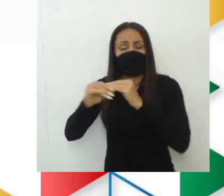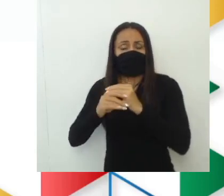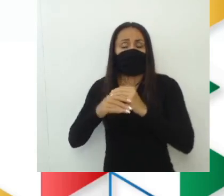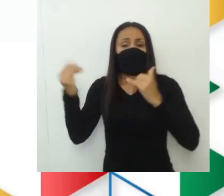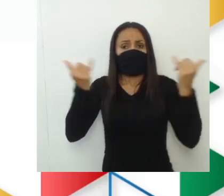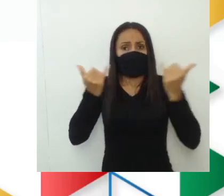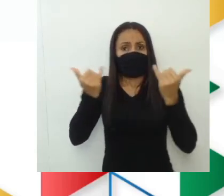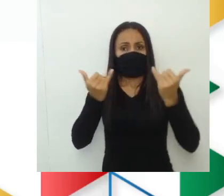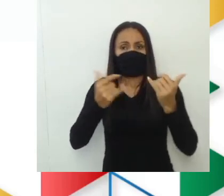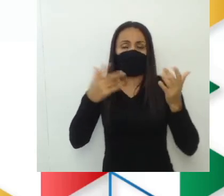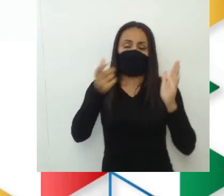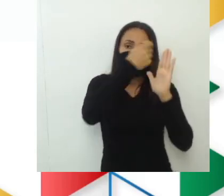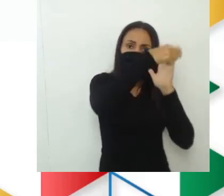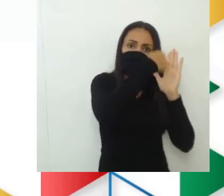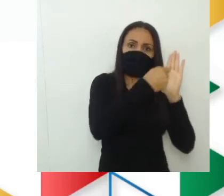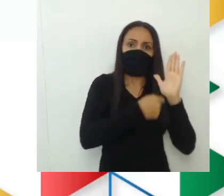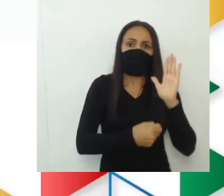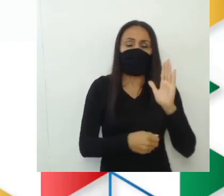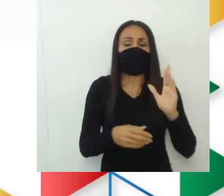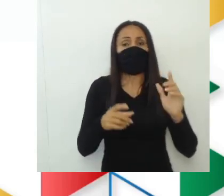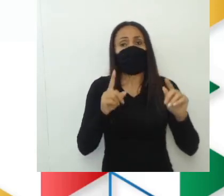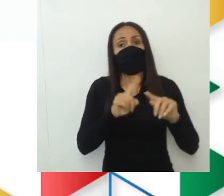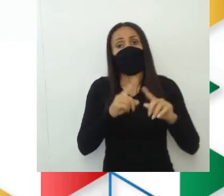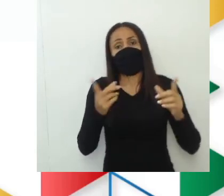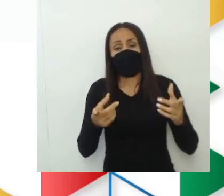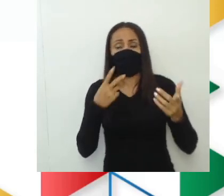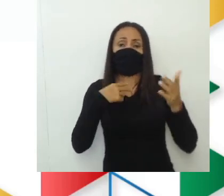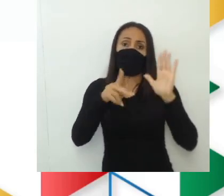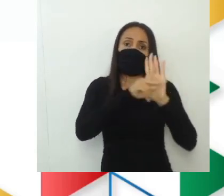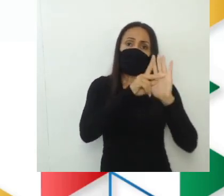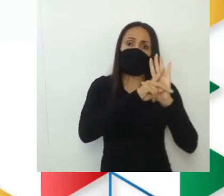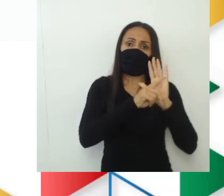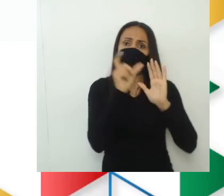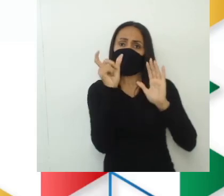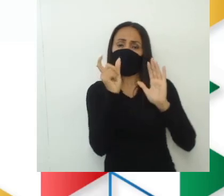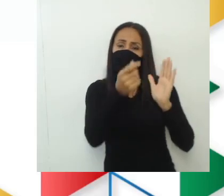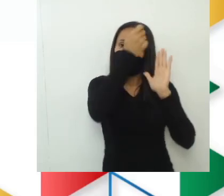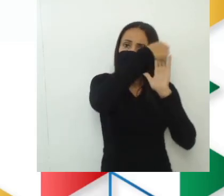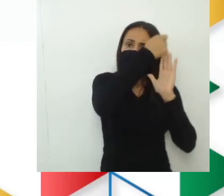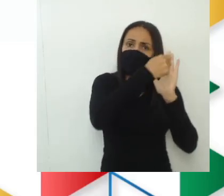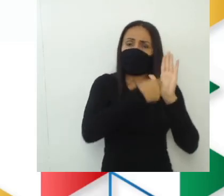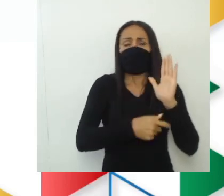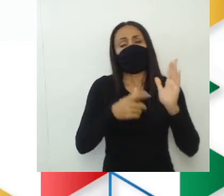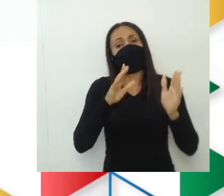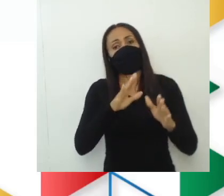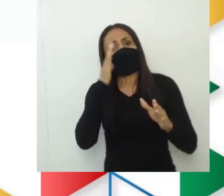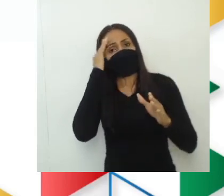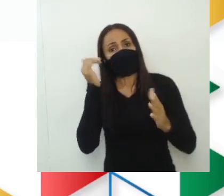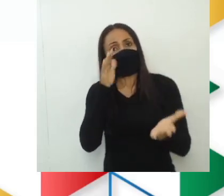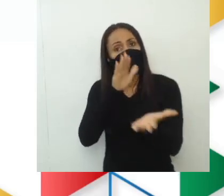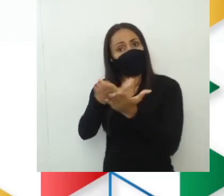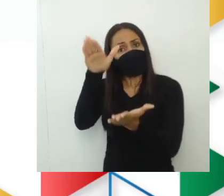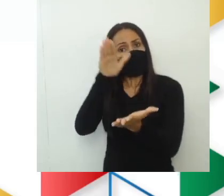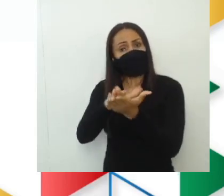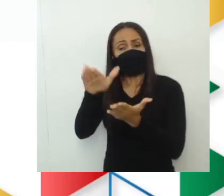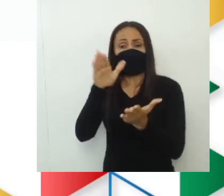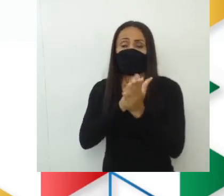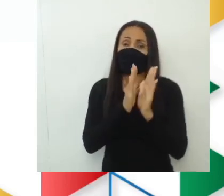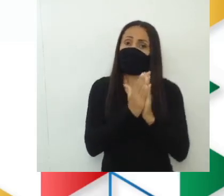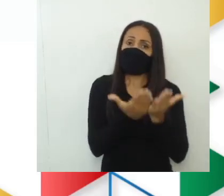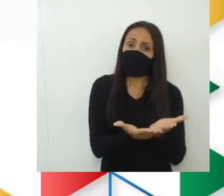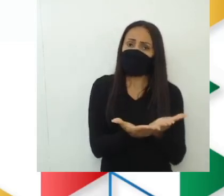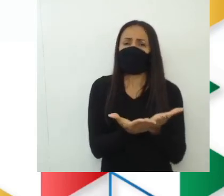seu livro ou se ele pegou histórias próprias, mas o que sabe é que ele publicou um livro interessante sobre a álgebra, tá bom? E